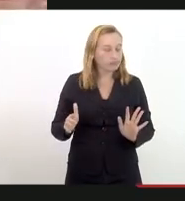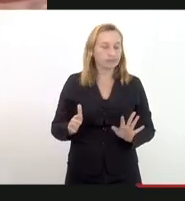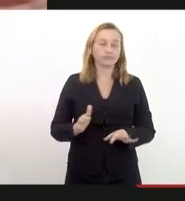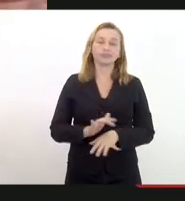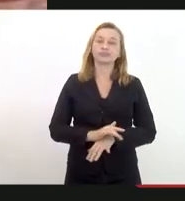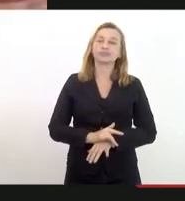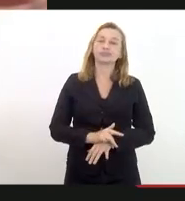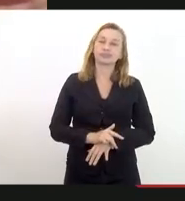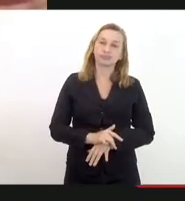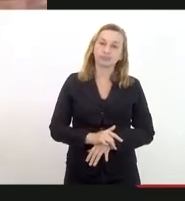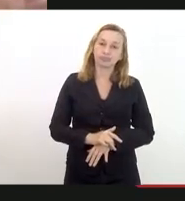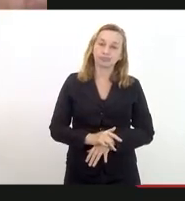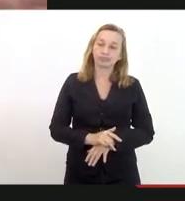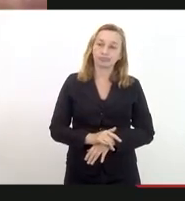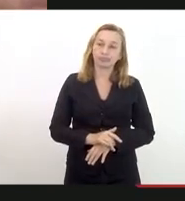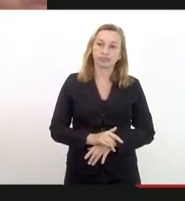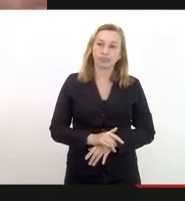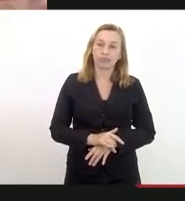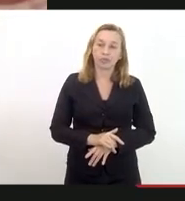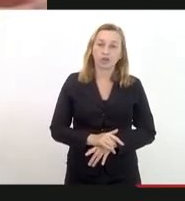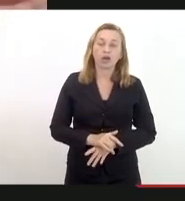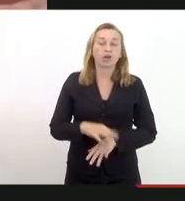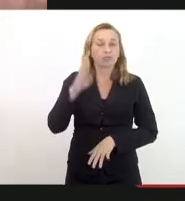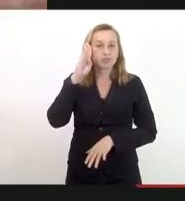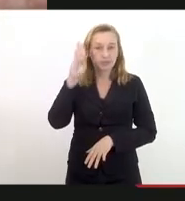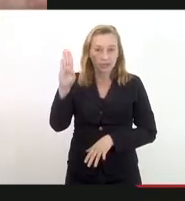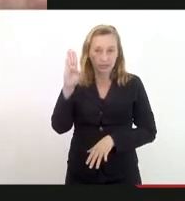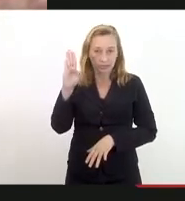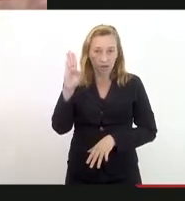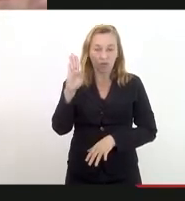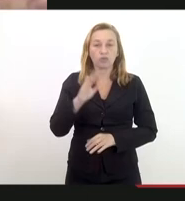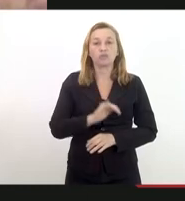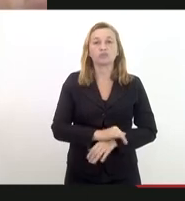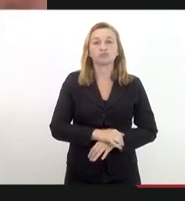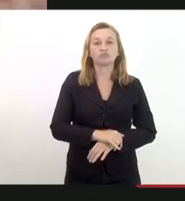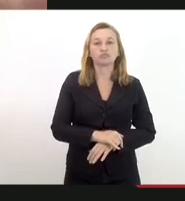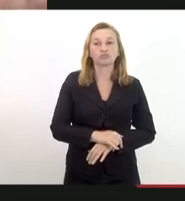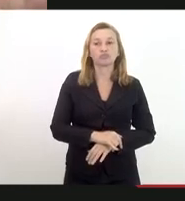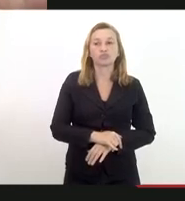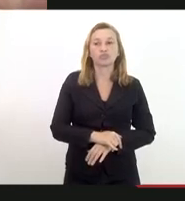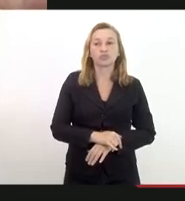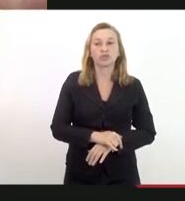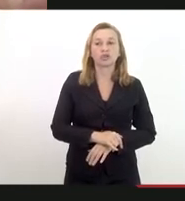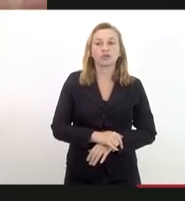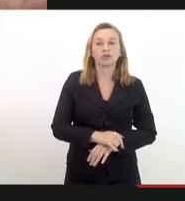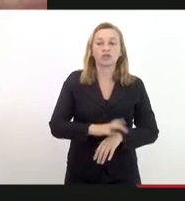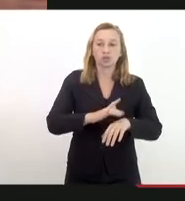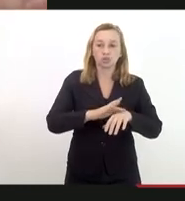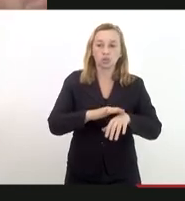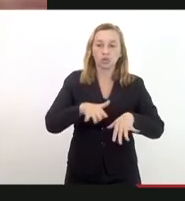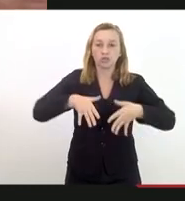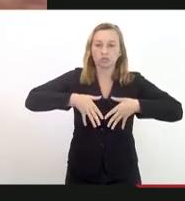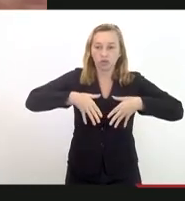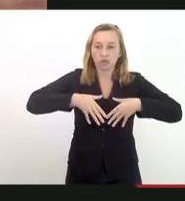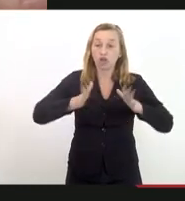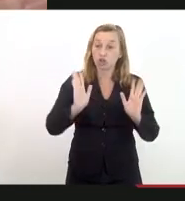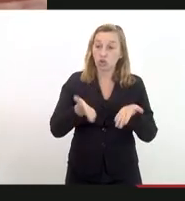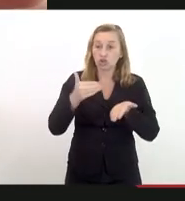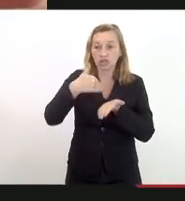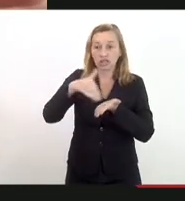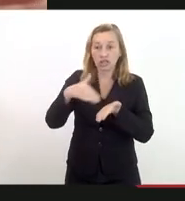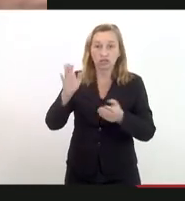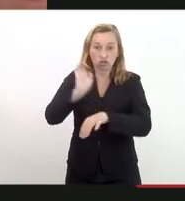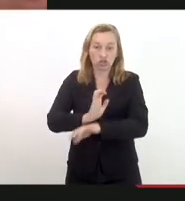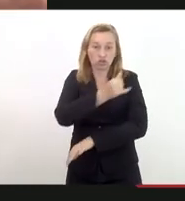sem dúvida alguma, a prioridade que é a tuberculose hoje para a Secretaria de Estado do Rio de